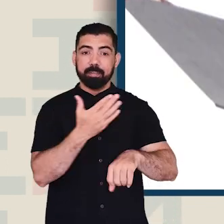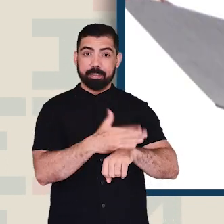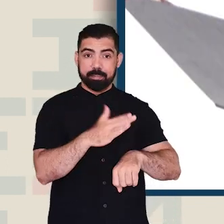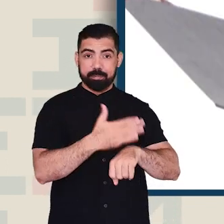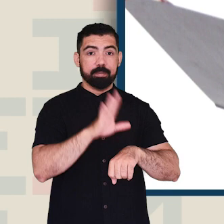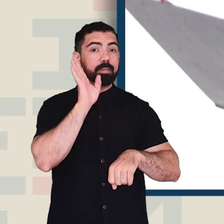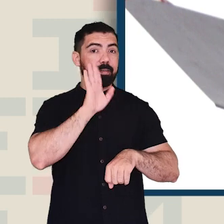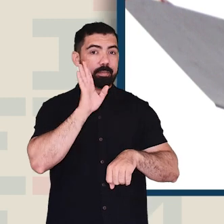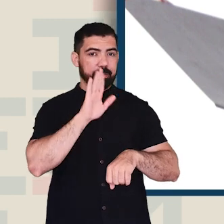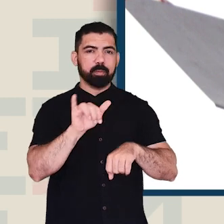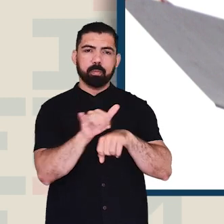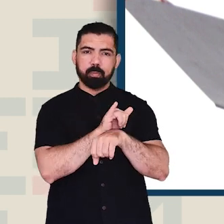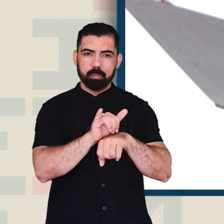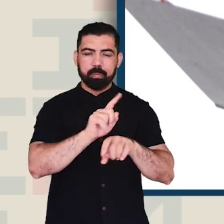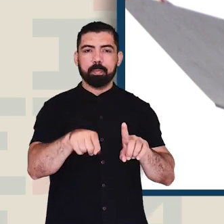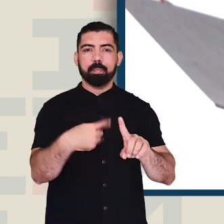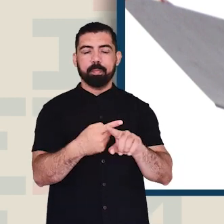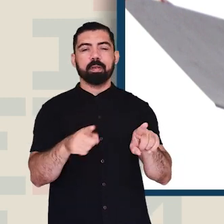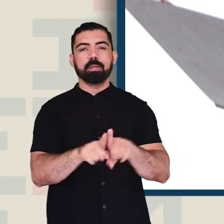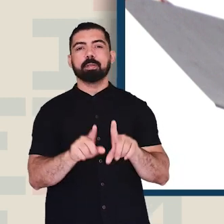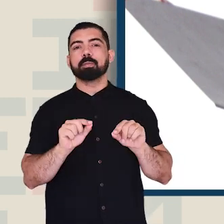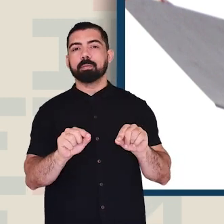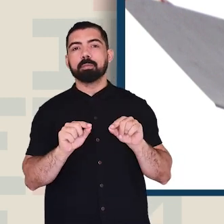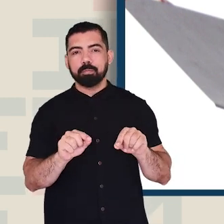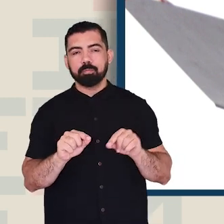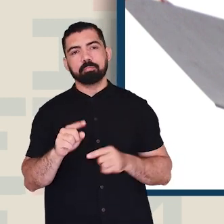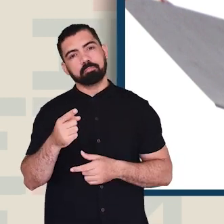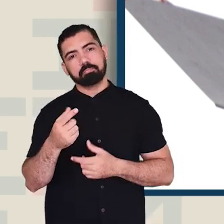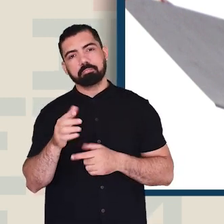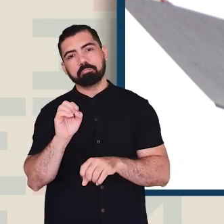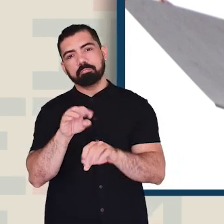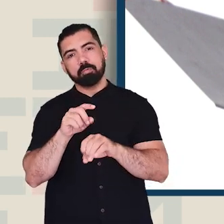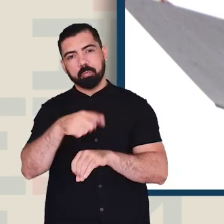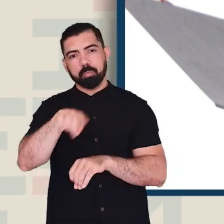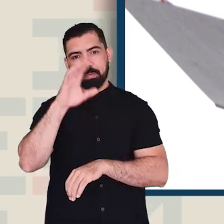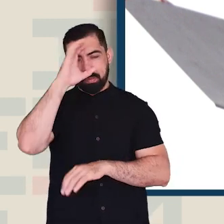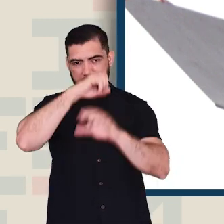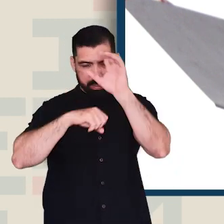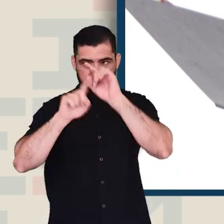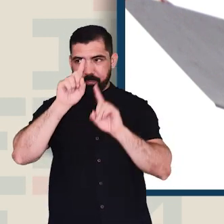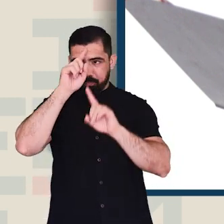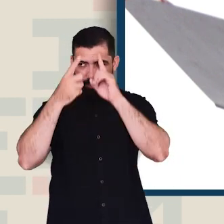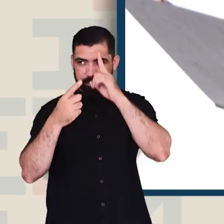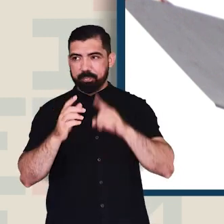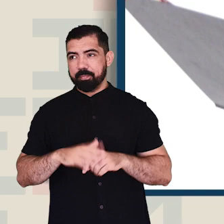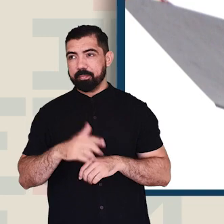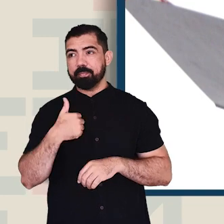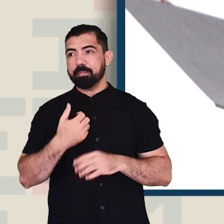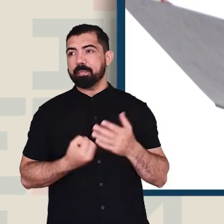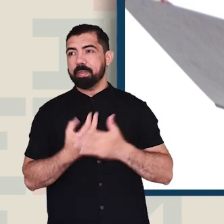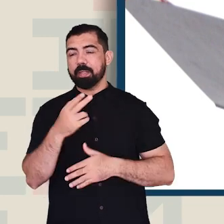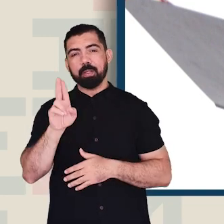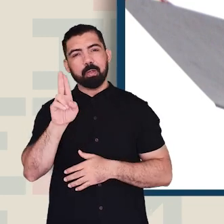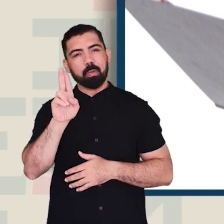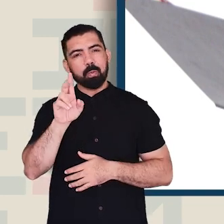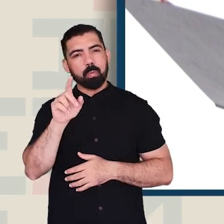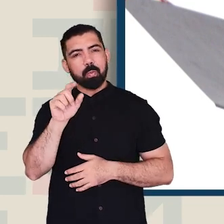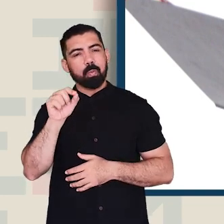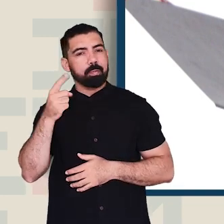exercício bacana de técnica, quanto também composicional, né? Vou tirar um som aqui, criar aqui alguma coisa, ó.